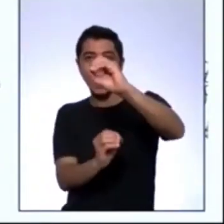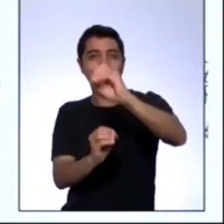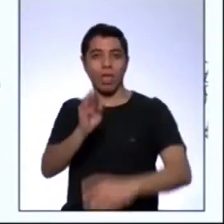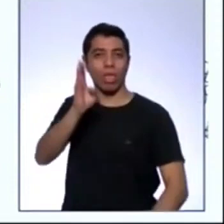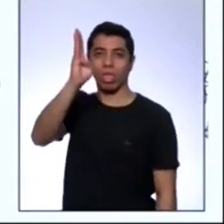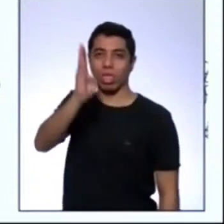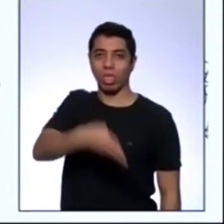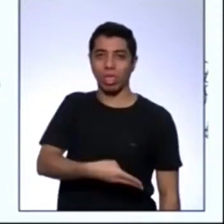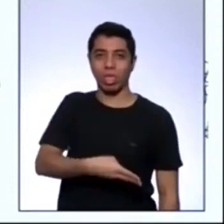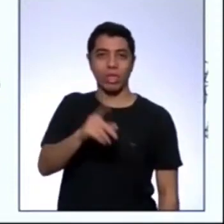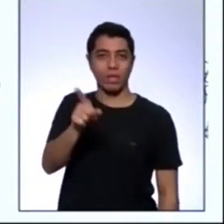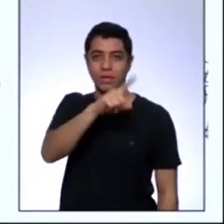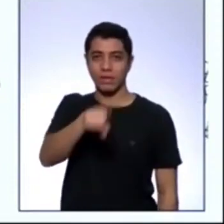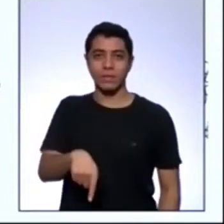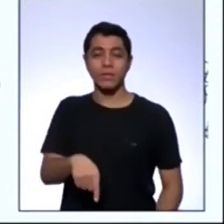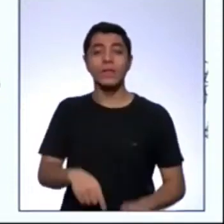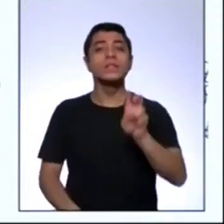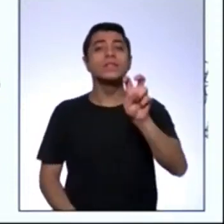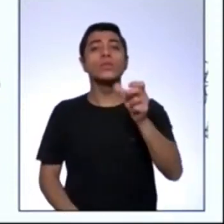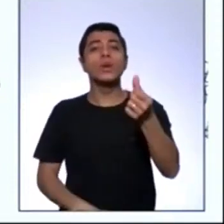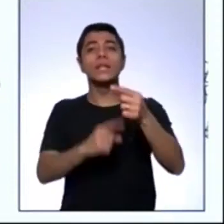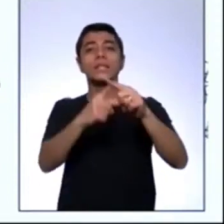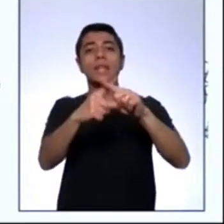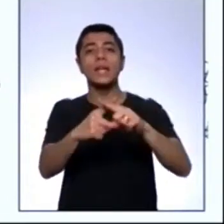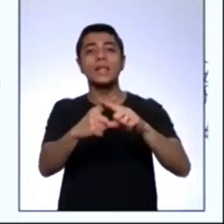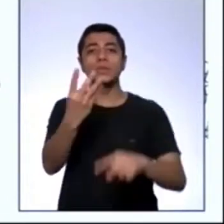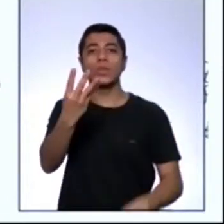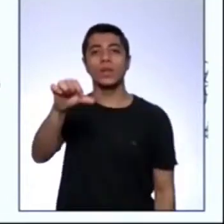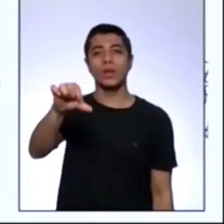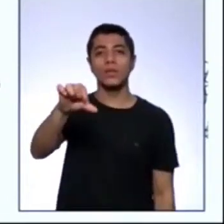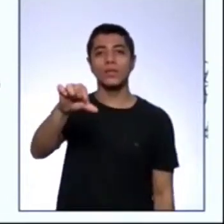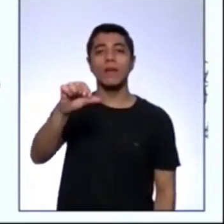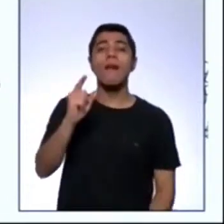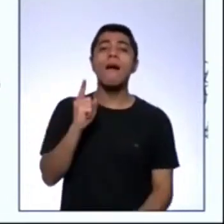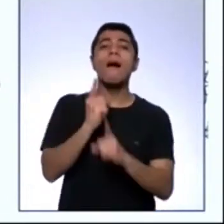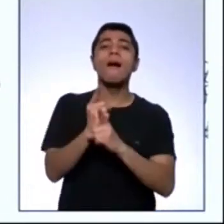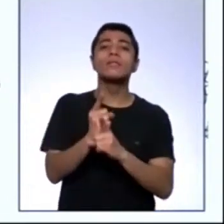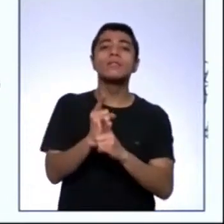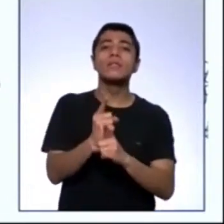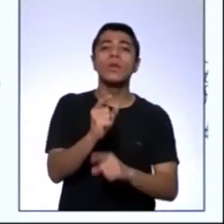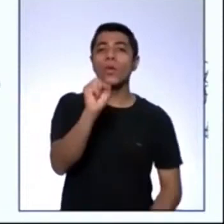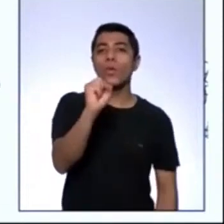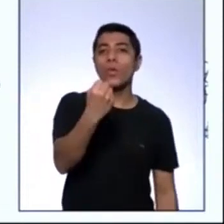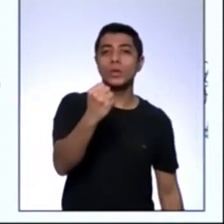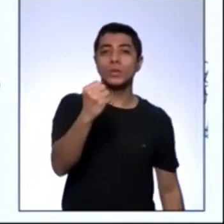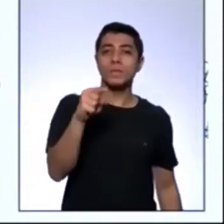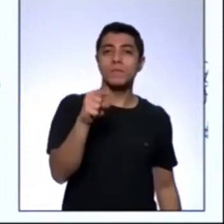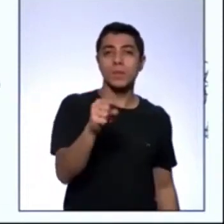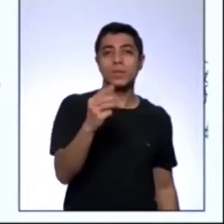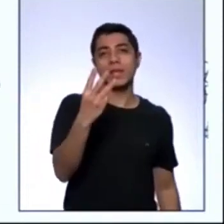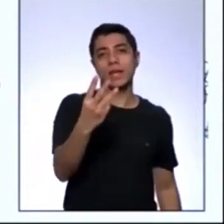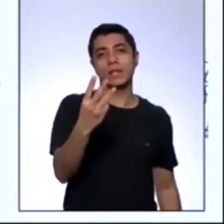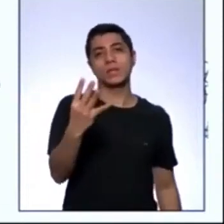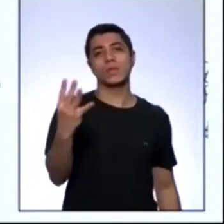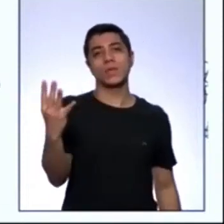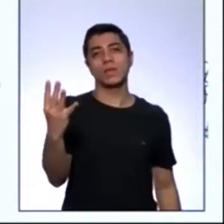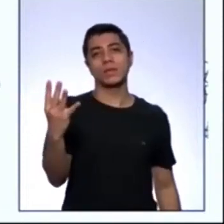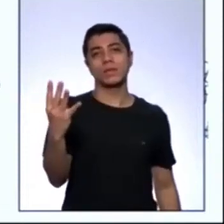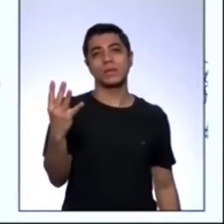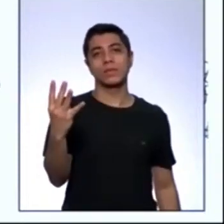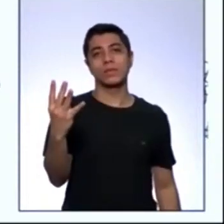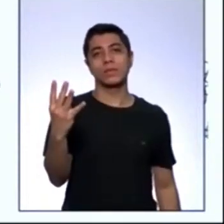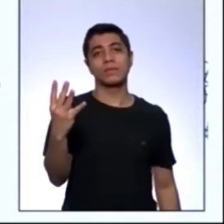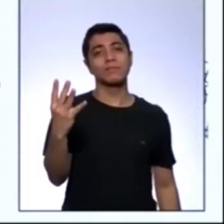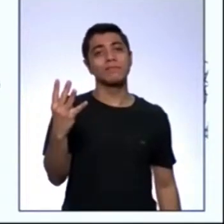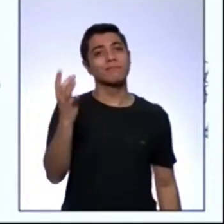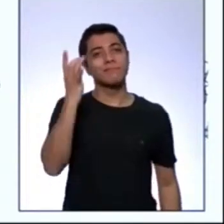vezes 149 Olá tudo bem isso vai dar 8344 o que